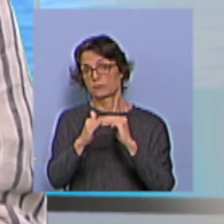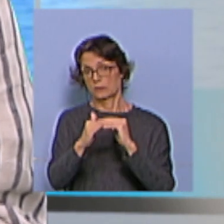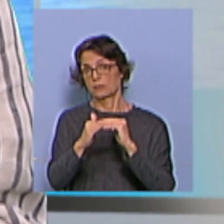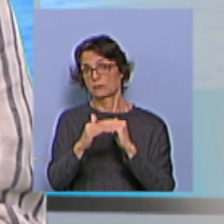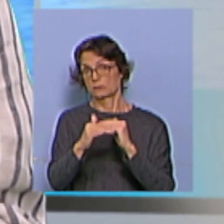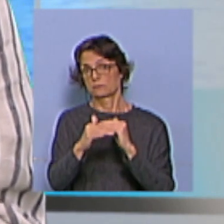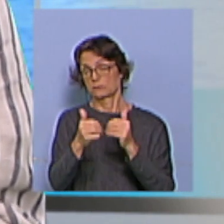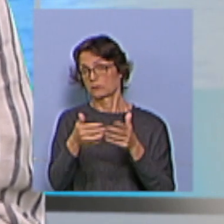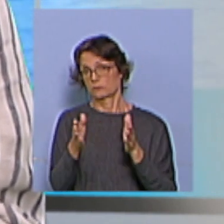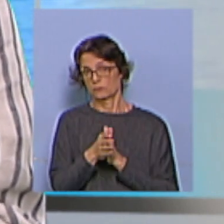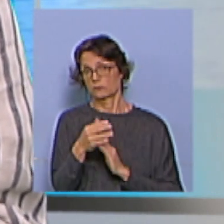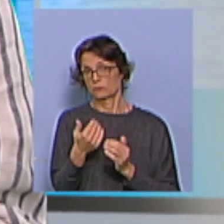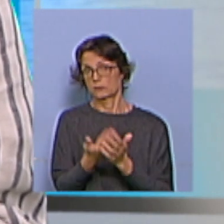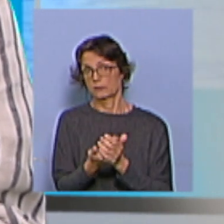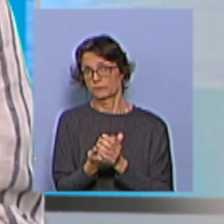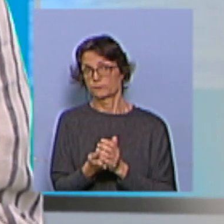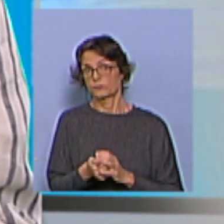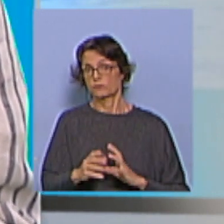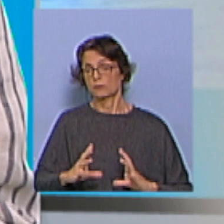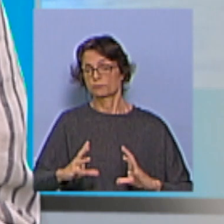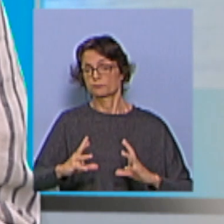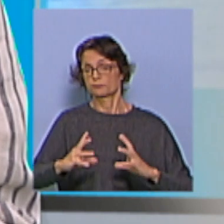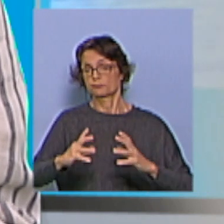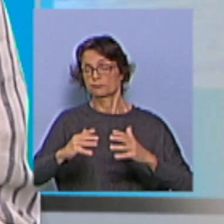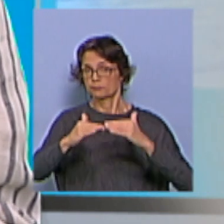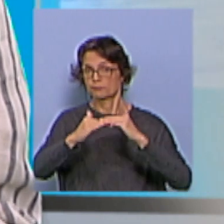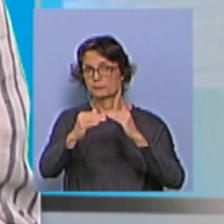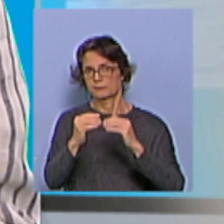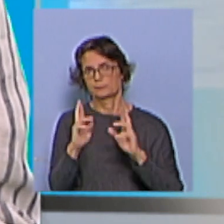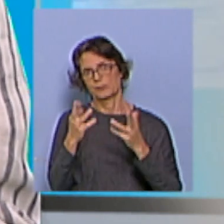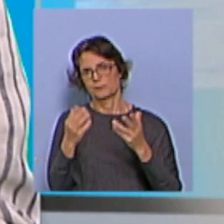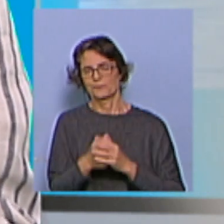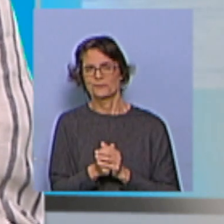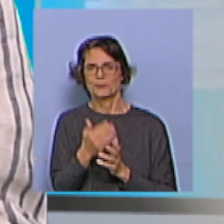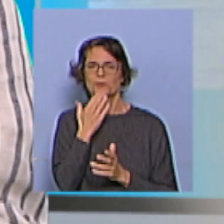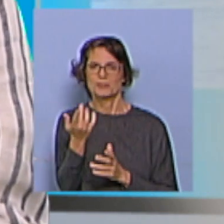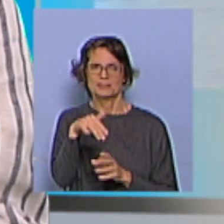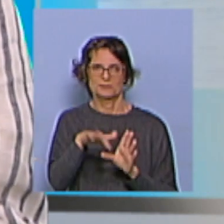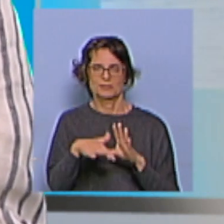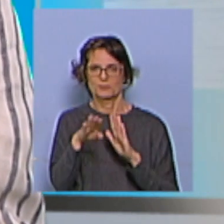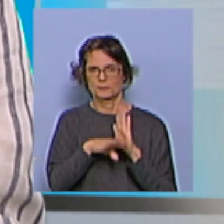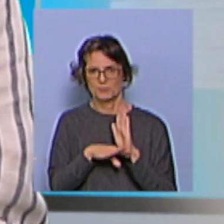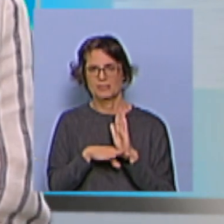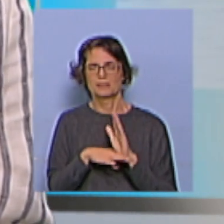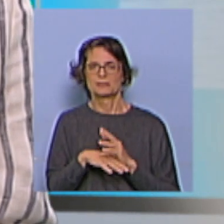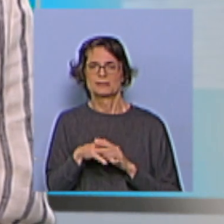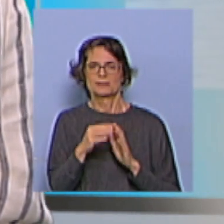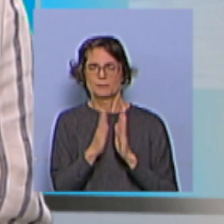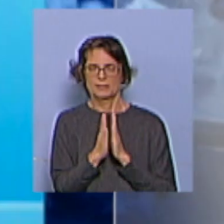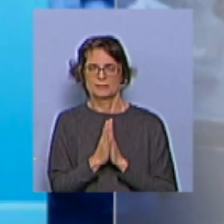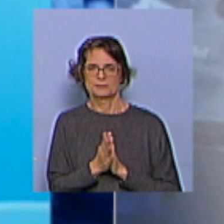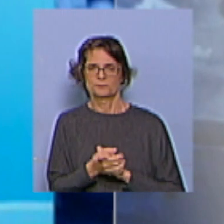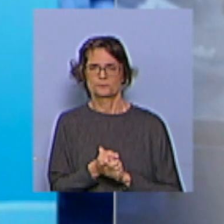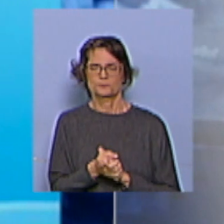recuperação, sem dúvida lenta que vai acontecer, mas que chega a todos. Graças ao nosso tempo chegou ao fim. Obrigado por ter estado aqui no programa Eclésia. Muito obrigado.